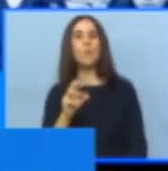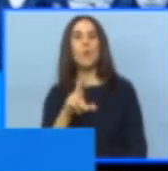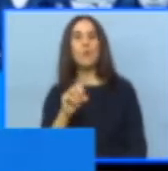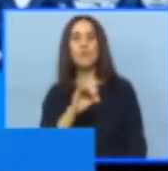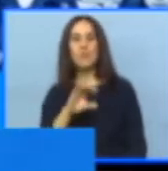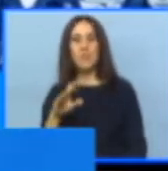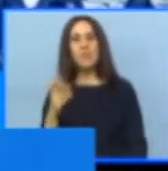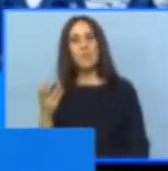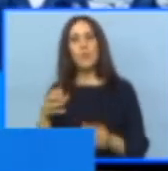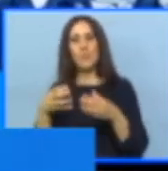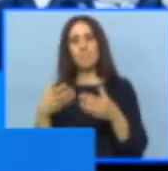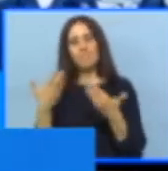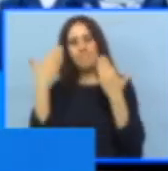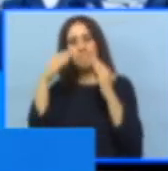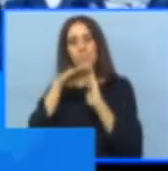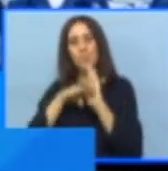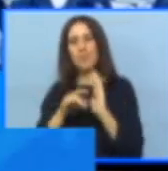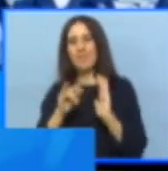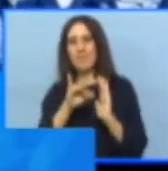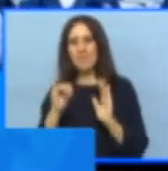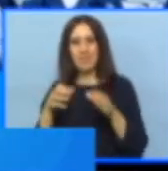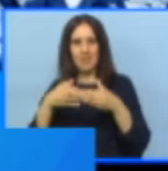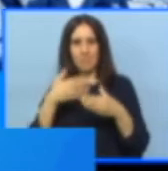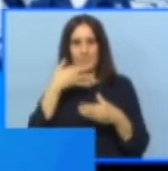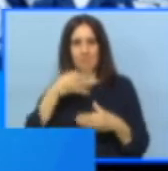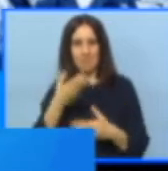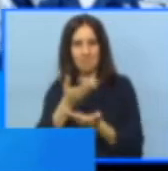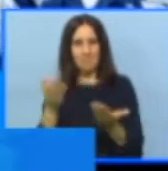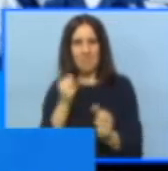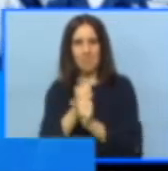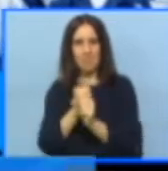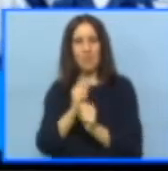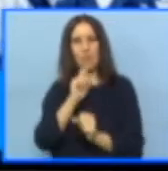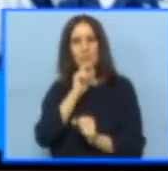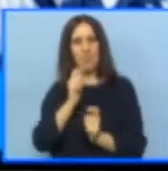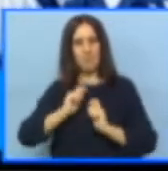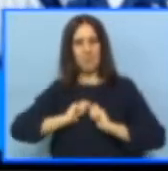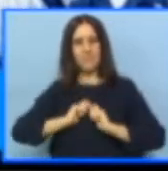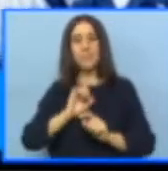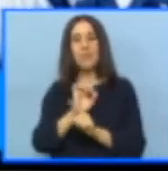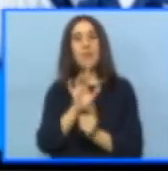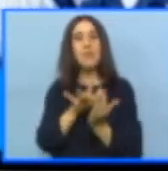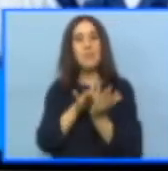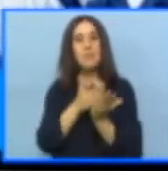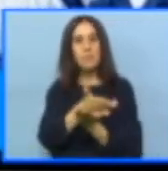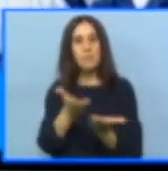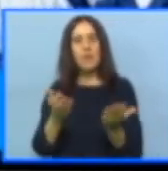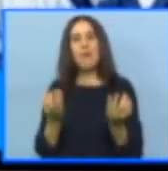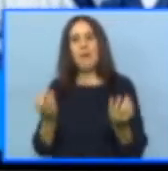e a toda a equipa que aqui trabalha pela oportunidade que me é dada. Em relação aos livros que aqui estão, de